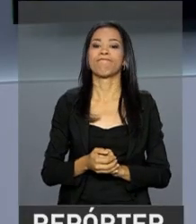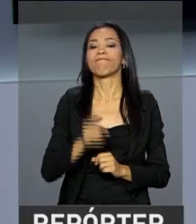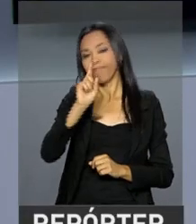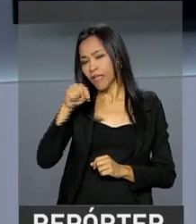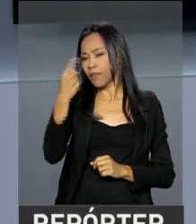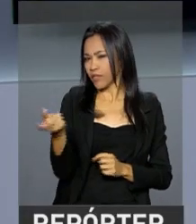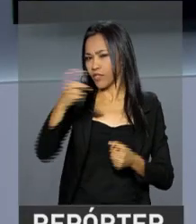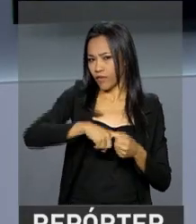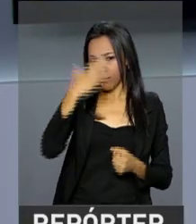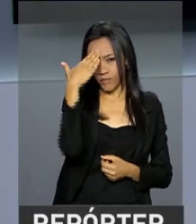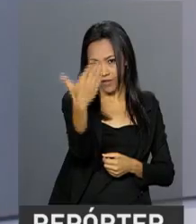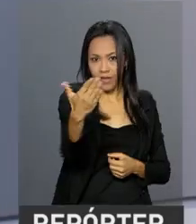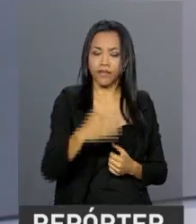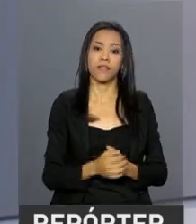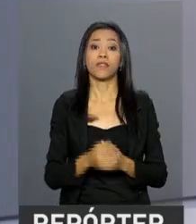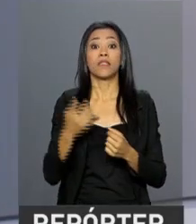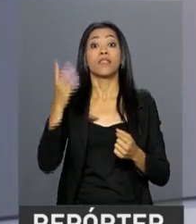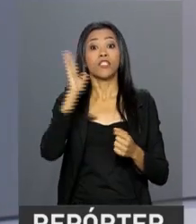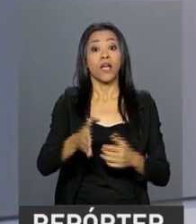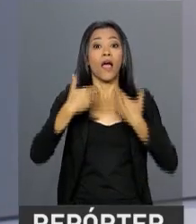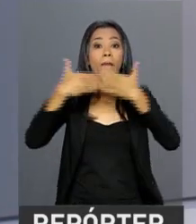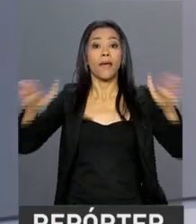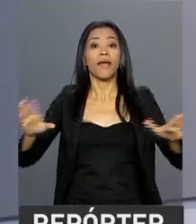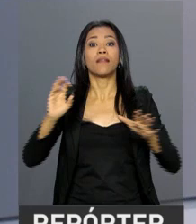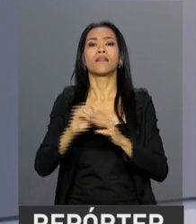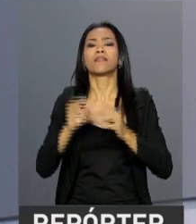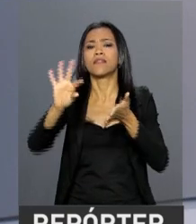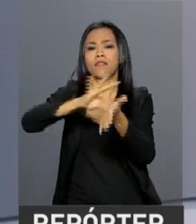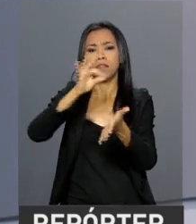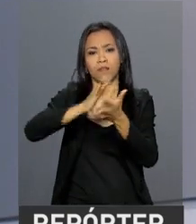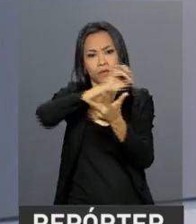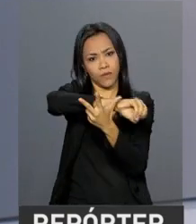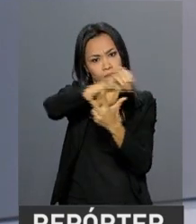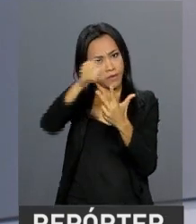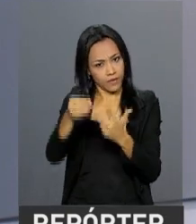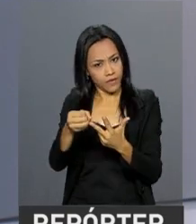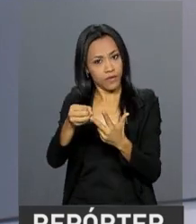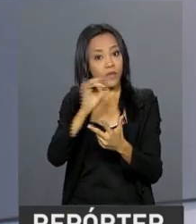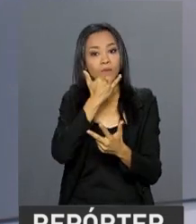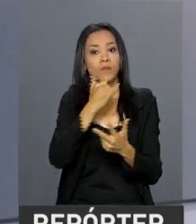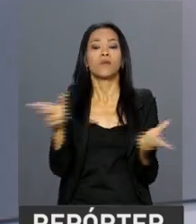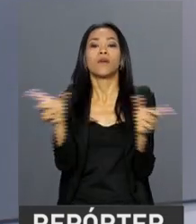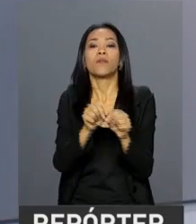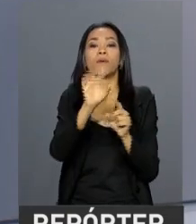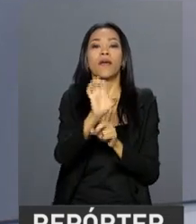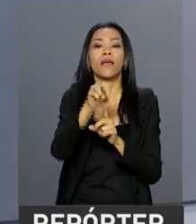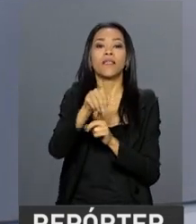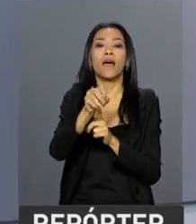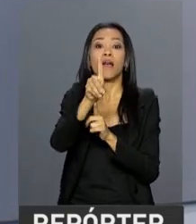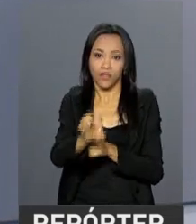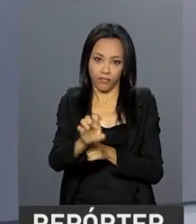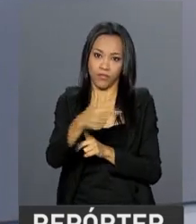conversar daqui a pouquinho Obrigada João Pedro estão abertas as inscrições para o exame Nacional de desempenho de estudantes o enad